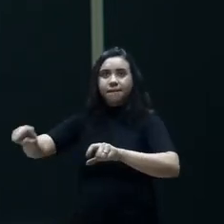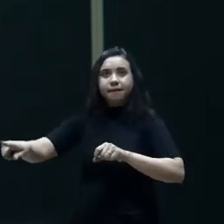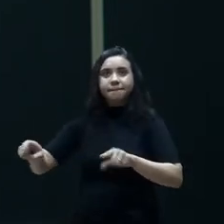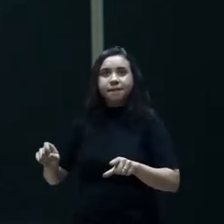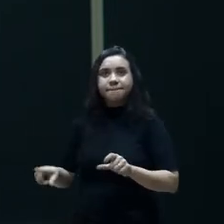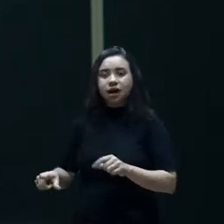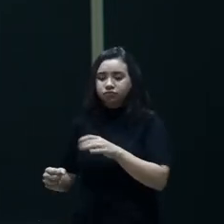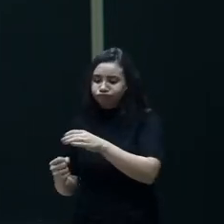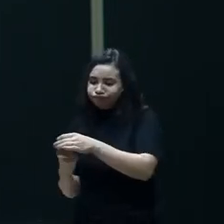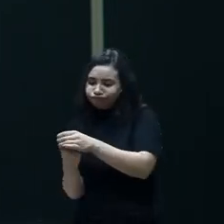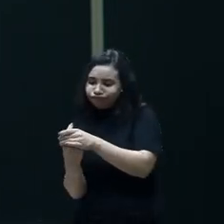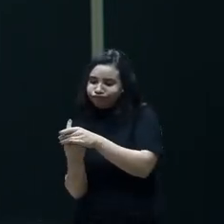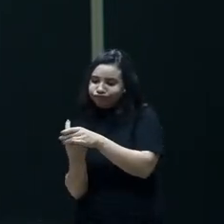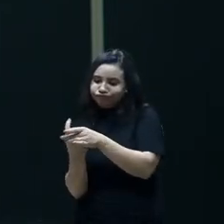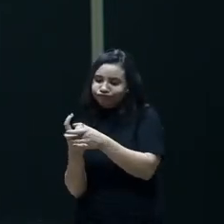até brotava,